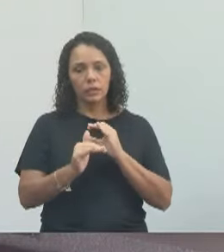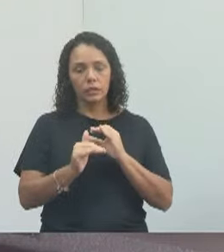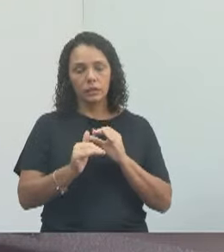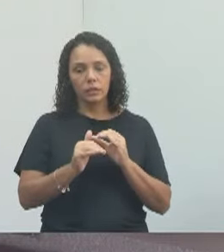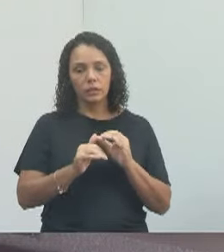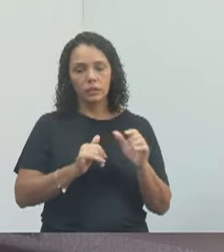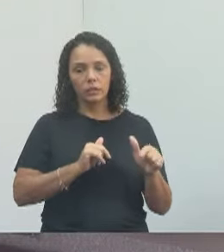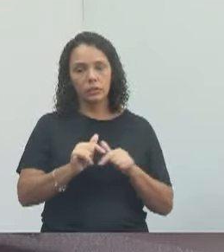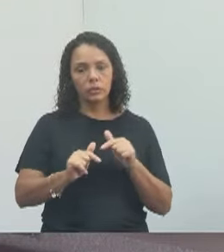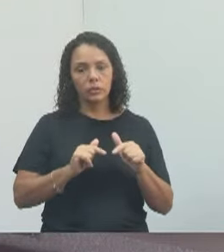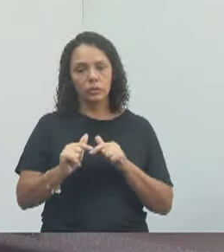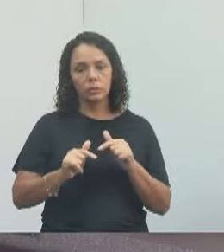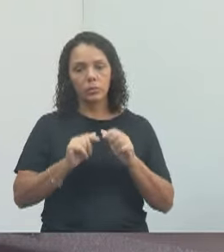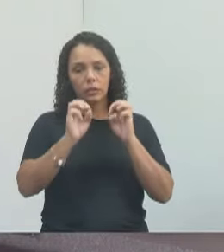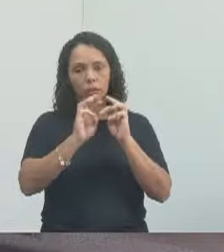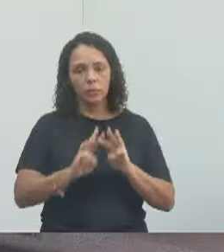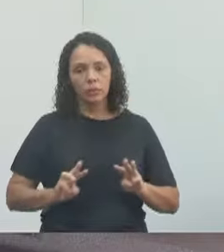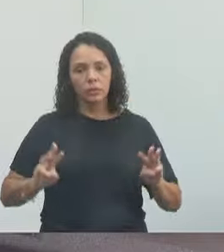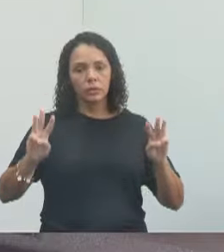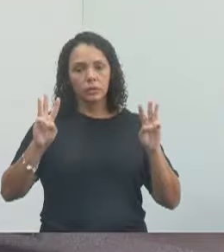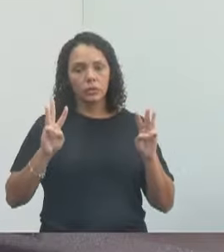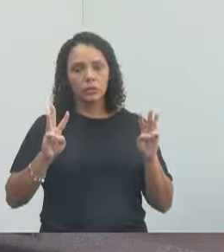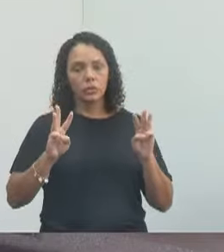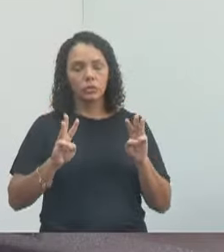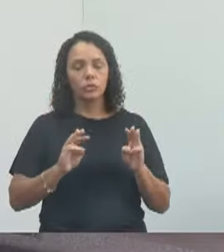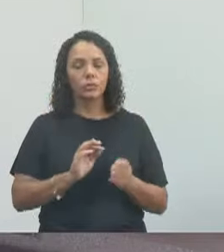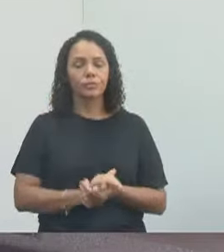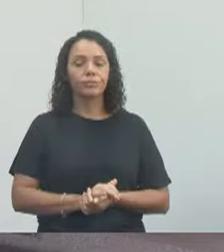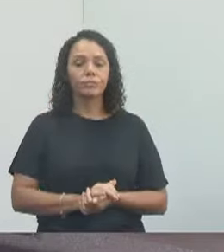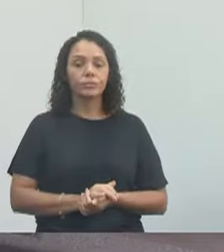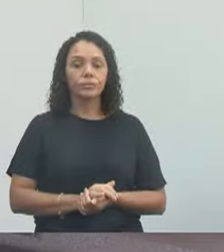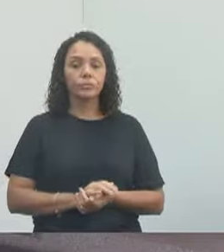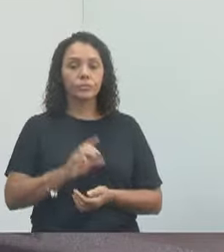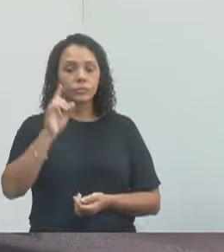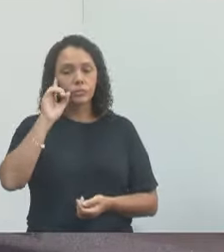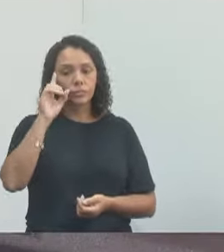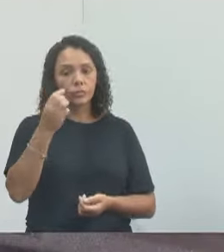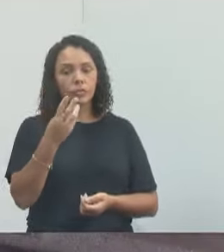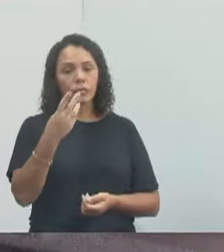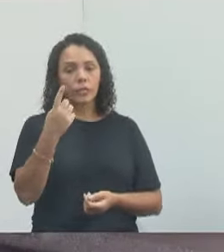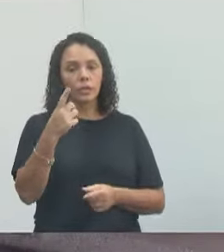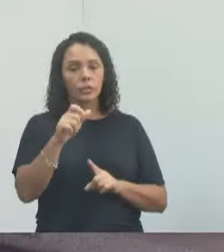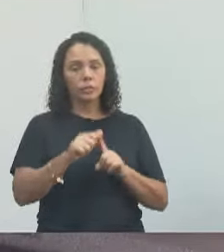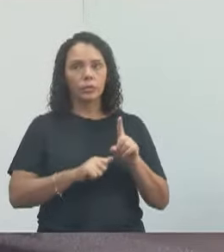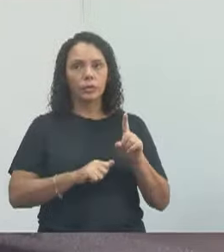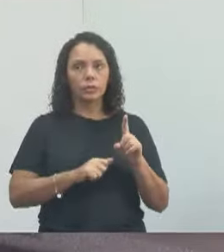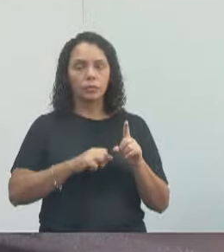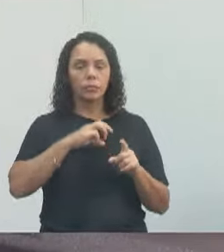serviço no site Daura de 3132